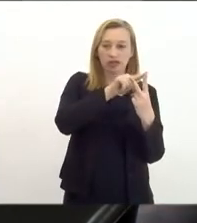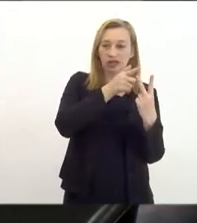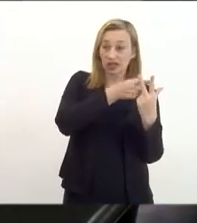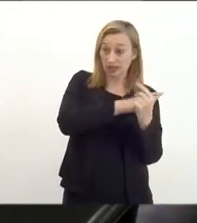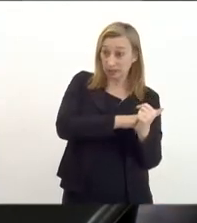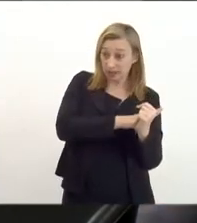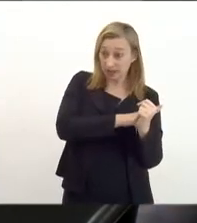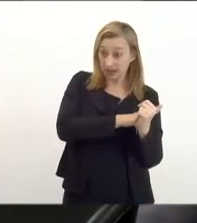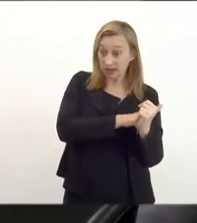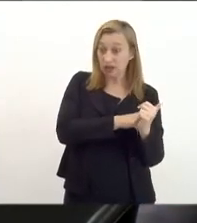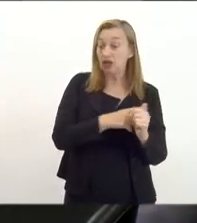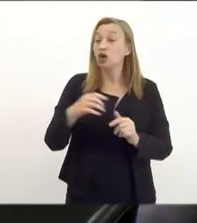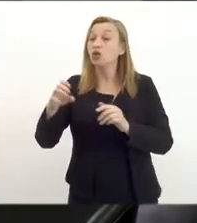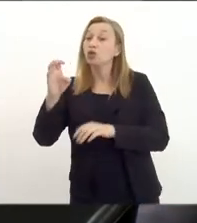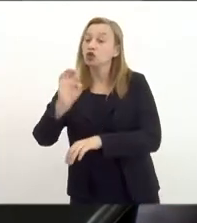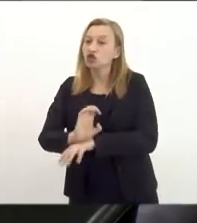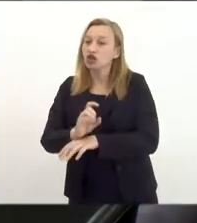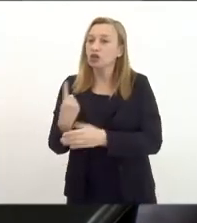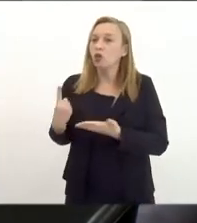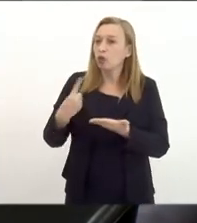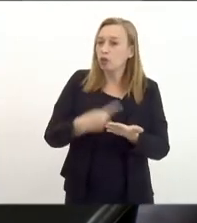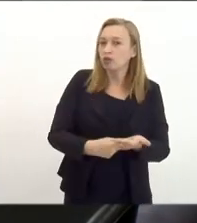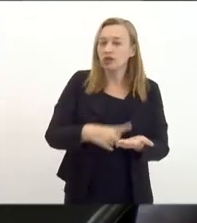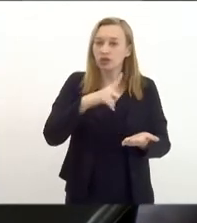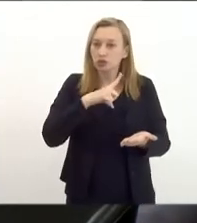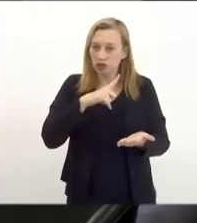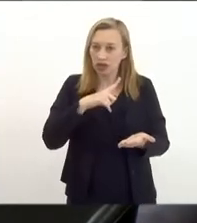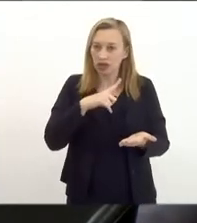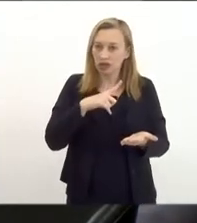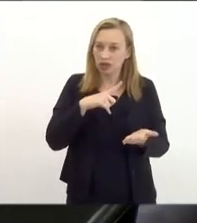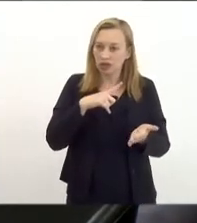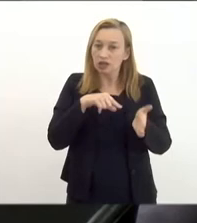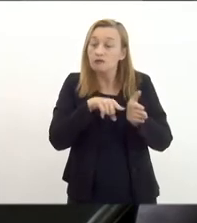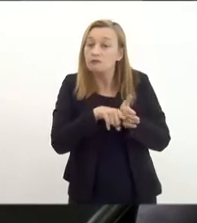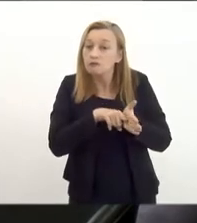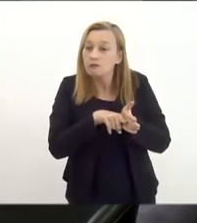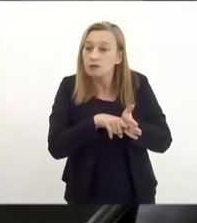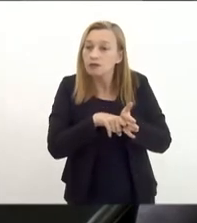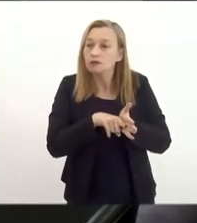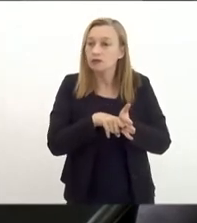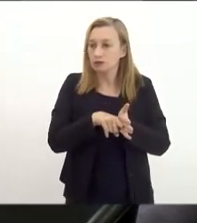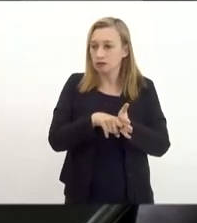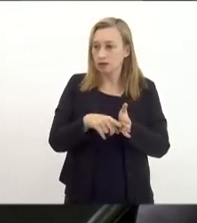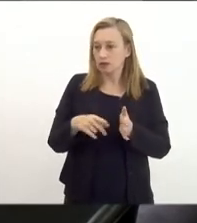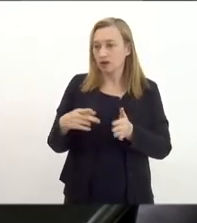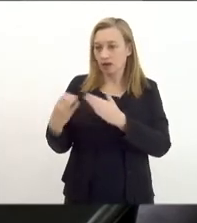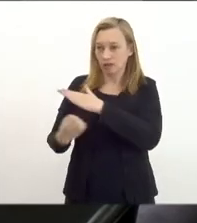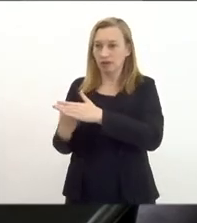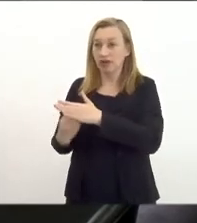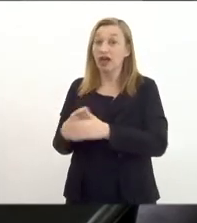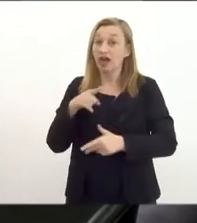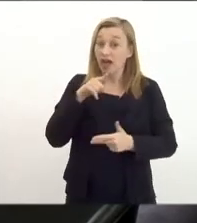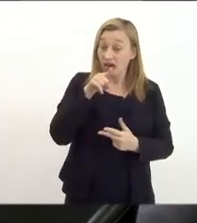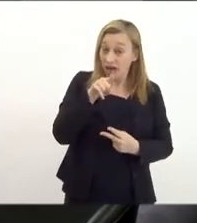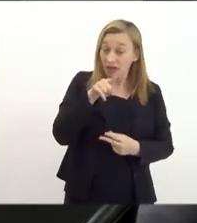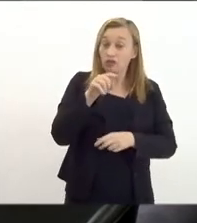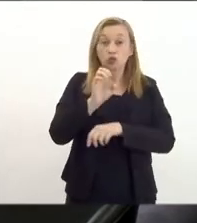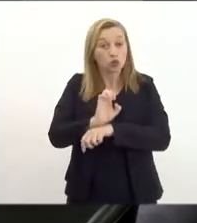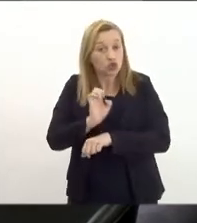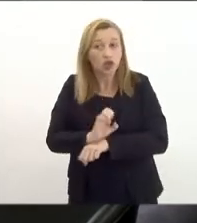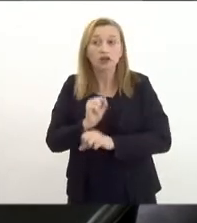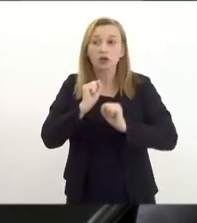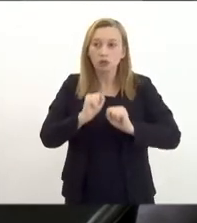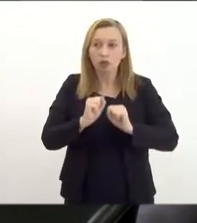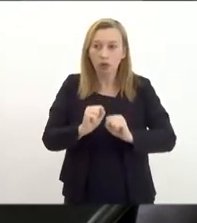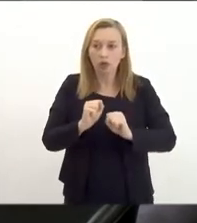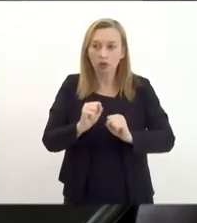são aquelas que o Estado tem o compromisso e subvenciona a existência dela essa o estado pode